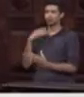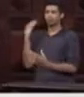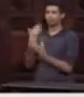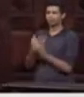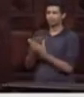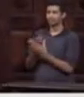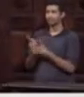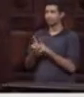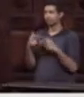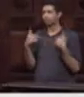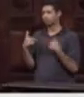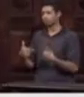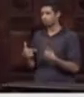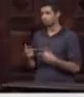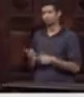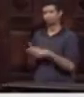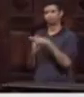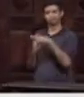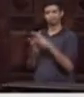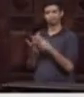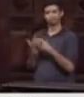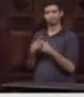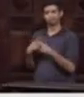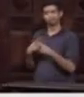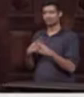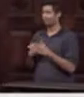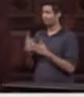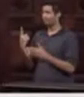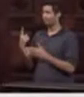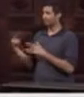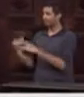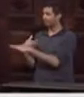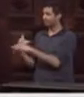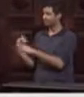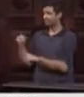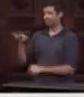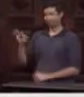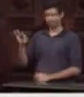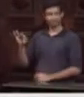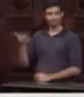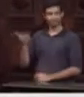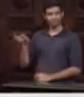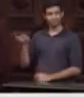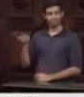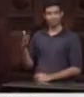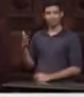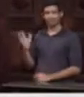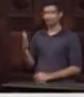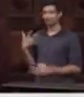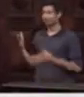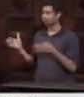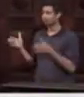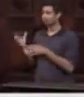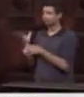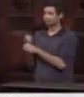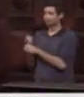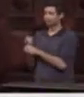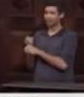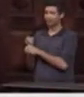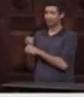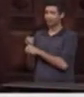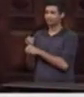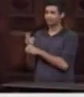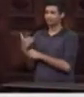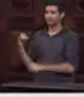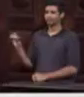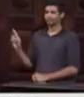positivas. Falarei da primeira na cidade de Nova Friburgo, que vai completar ano que vem 200 anos. Deputado,